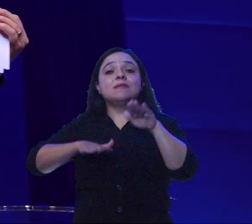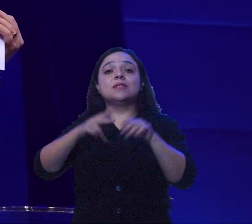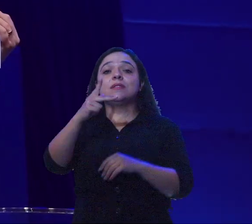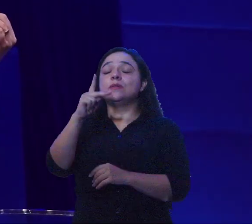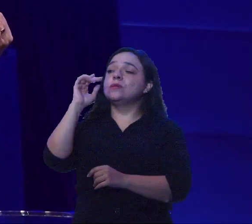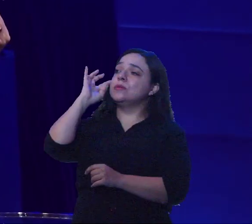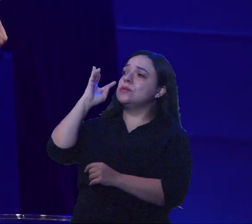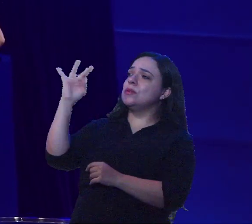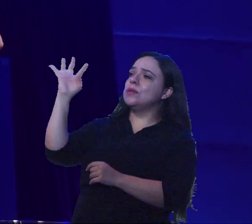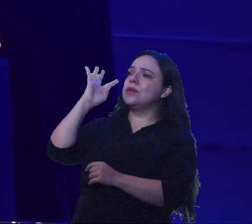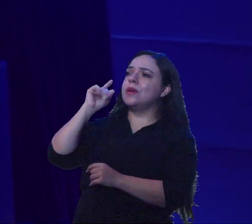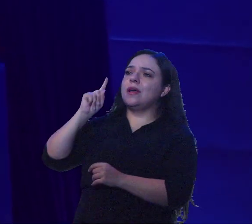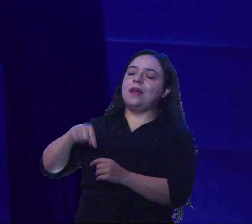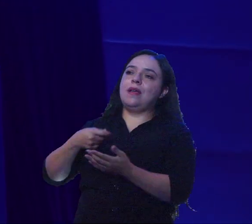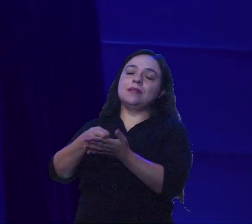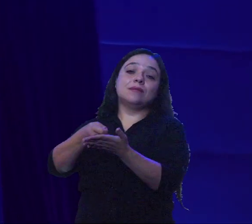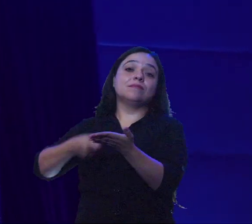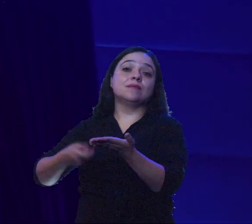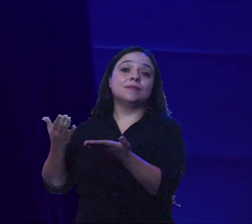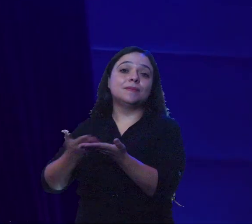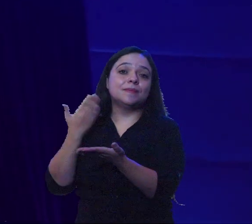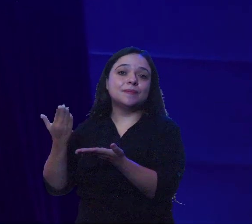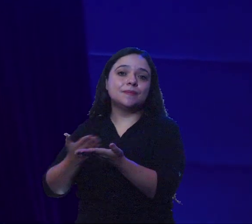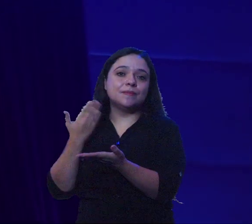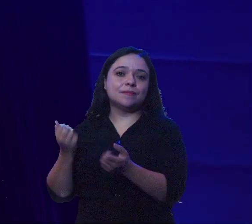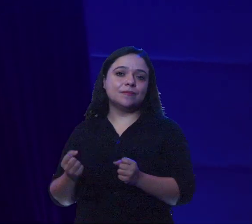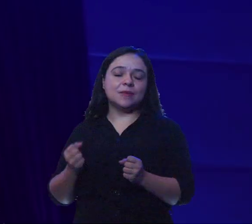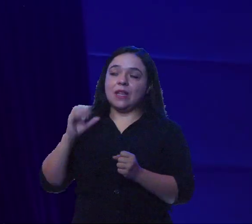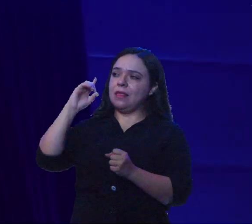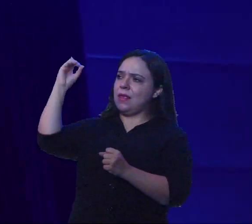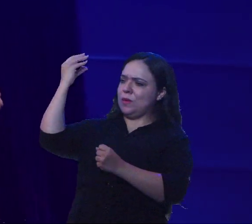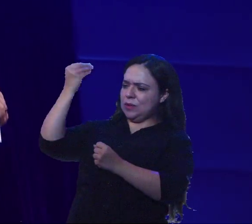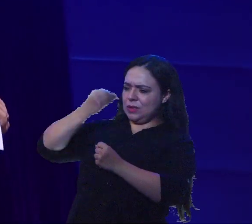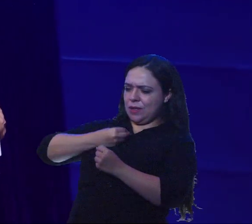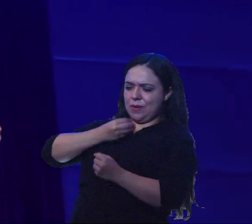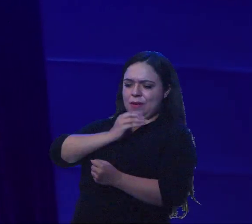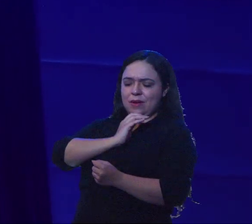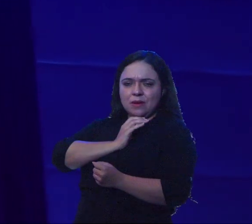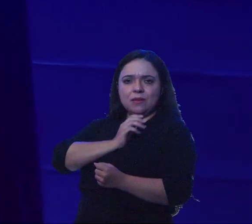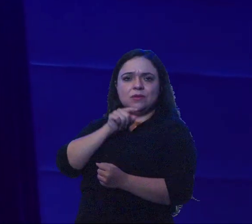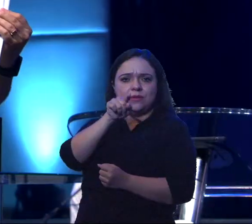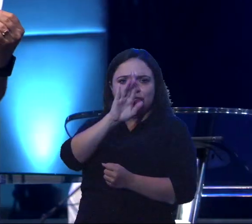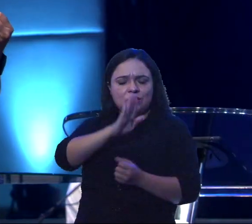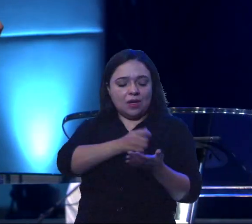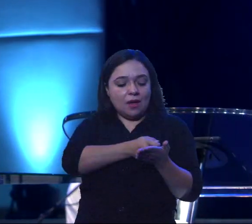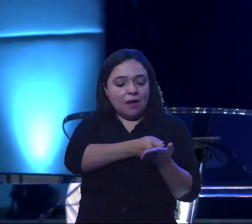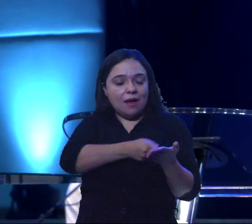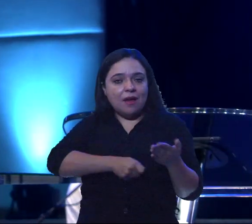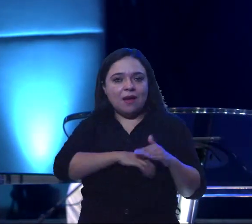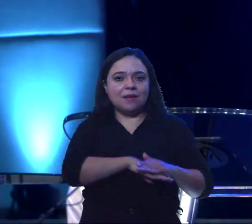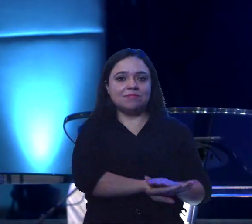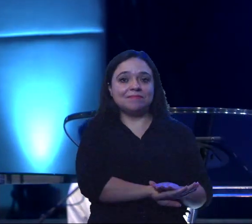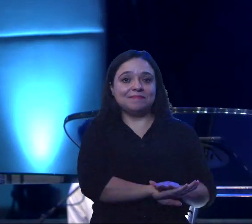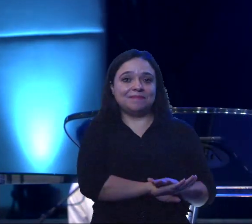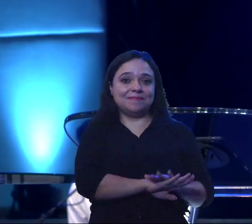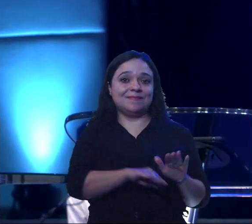do papel são livros. Ímpetos que Deus colocou e estão até escritos algumas vezes em alguns casos.